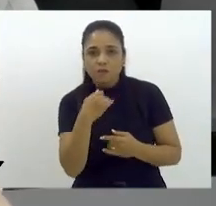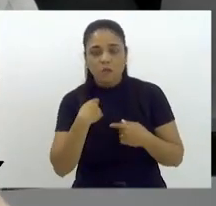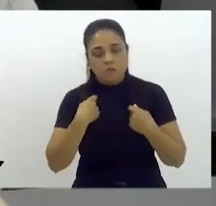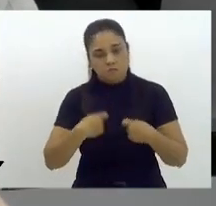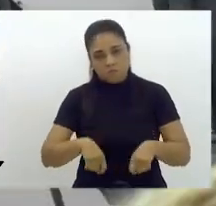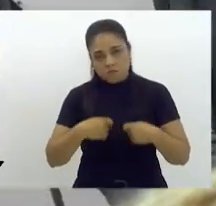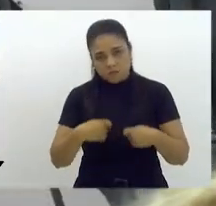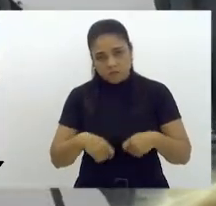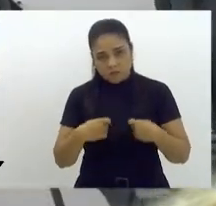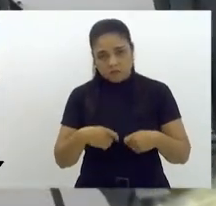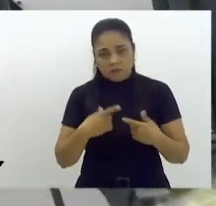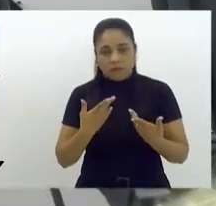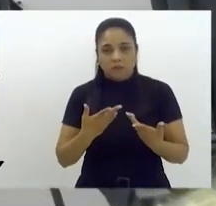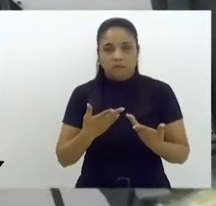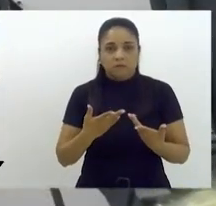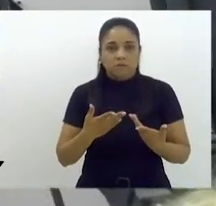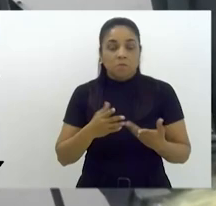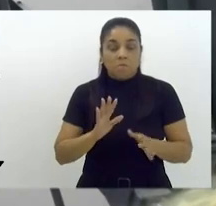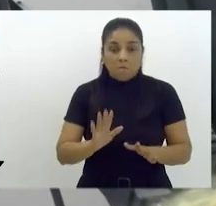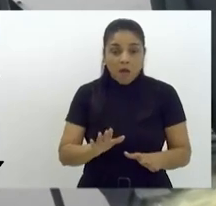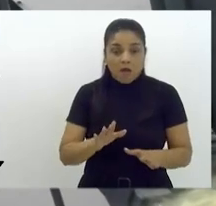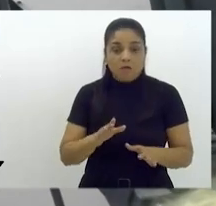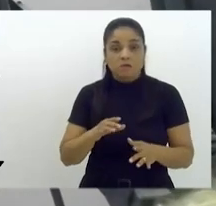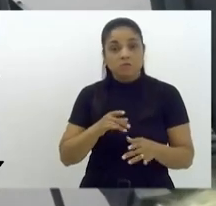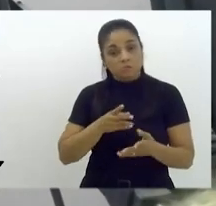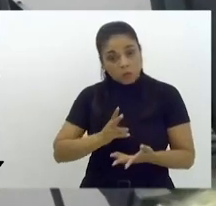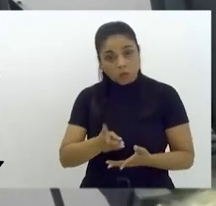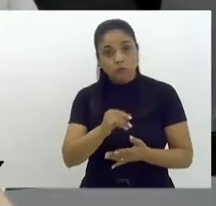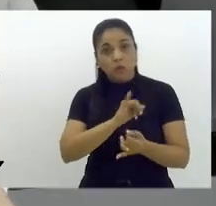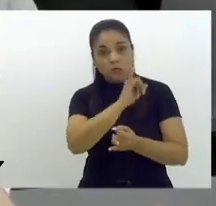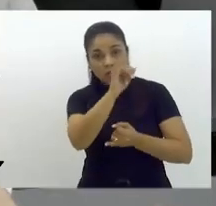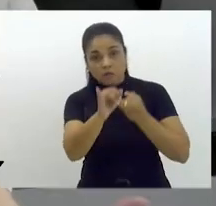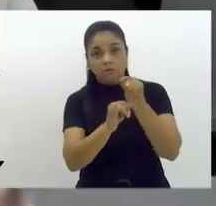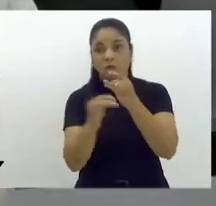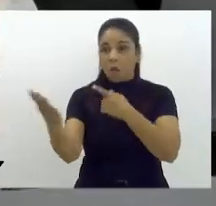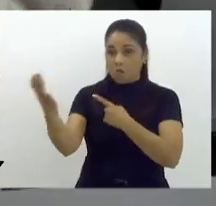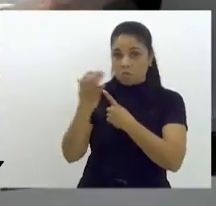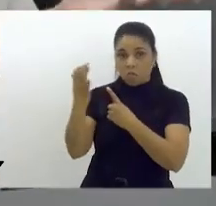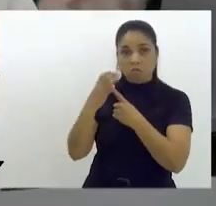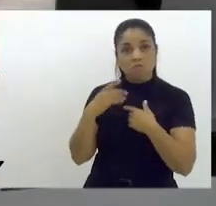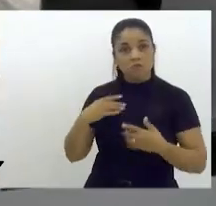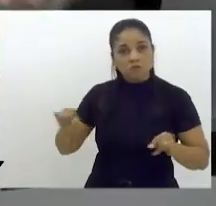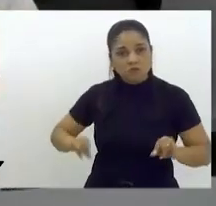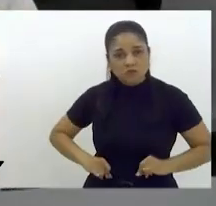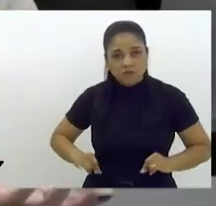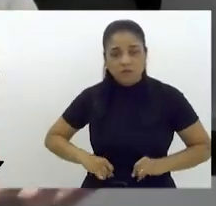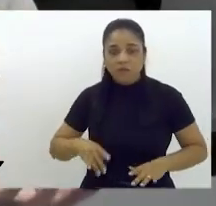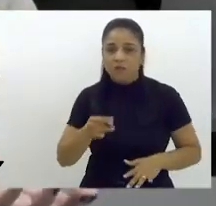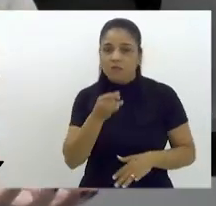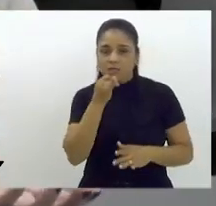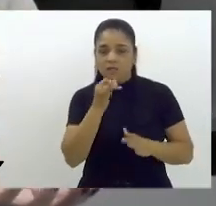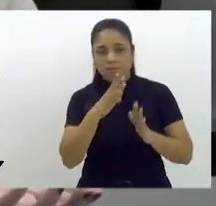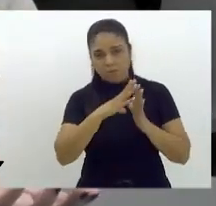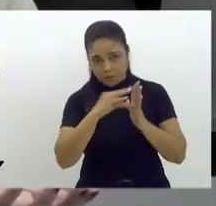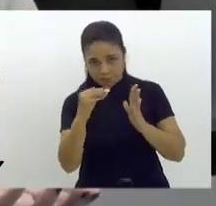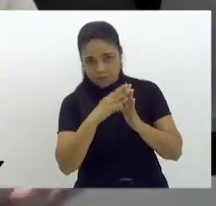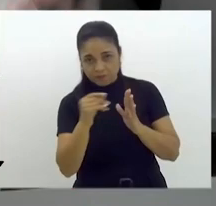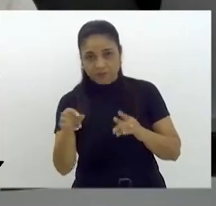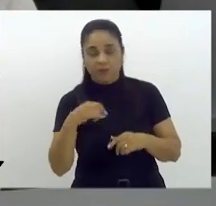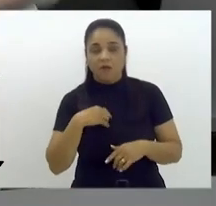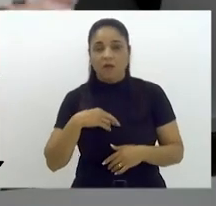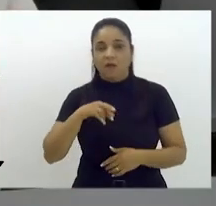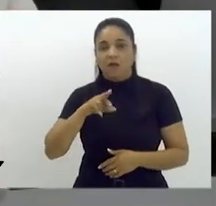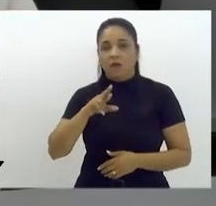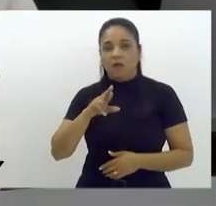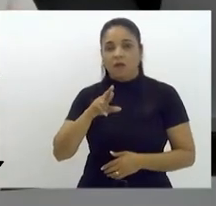mas mas permite que ela continue na rede social e sofrendo ataques né então eu vou dar um exemplo do Real online da Polícia